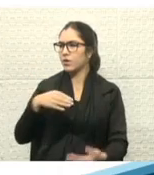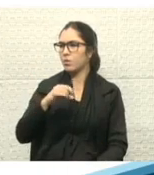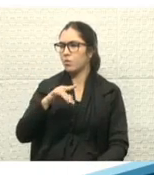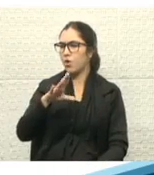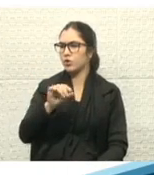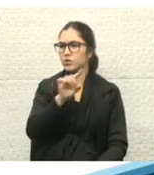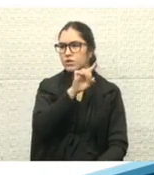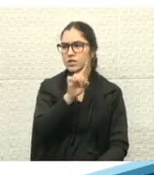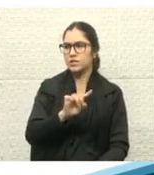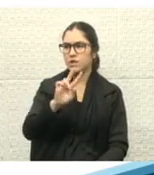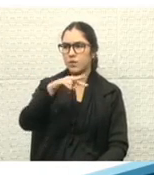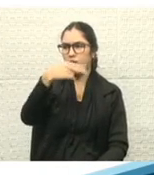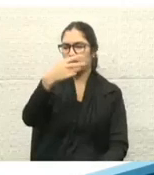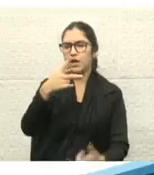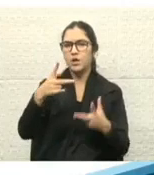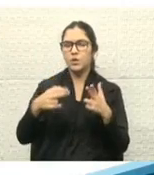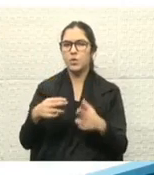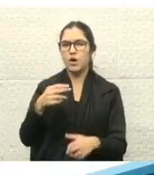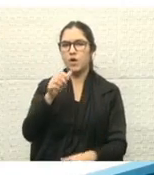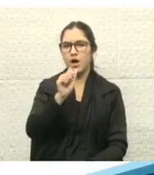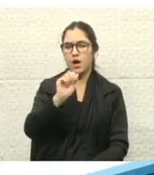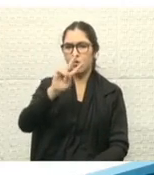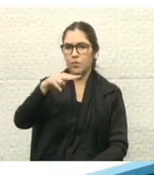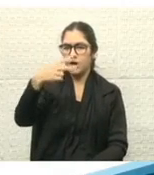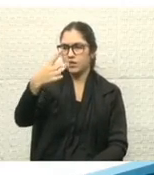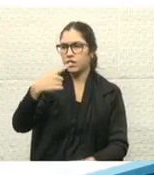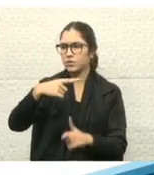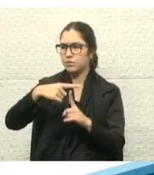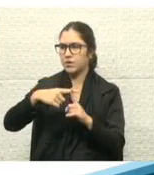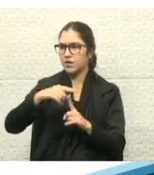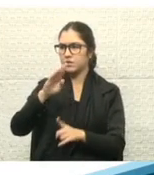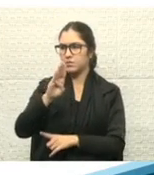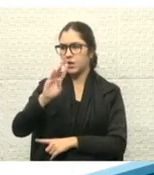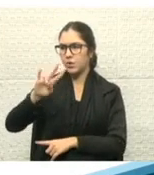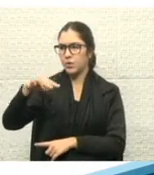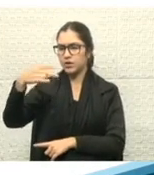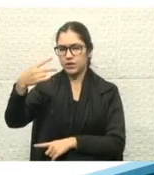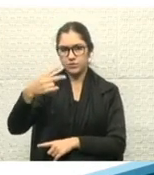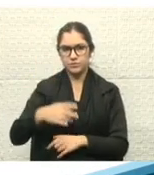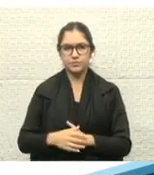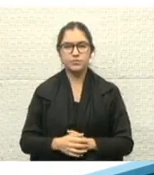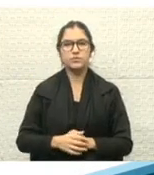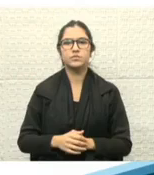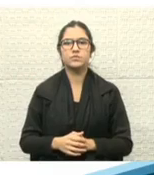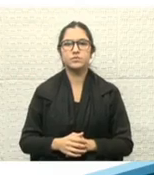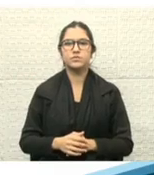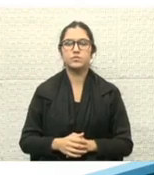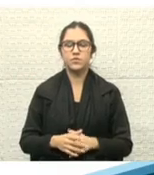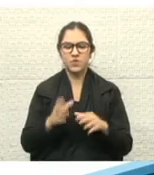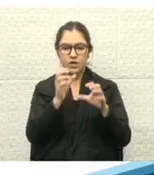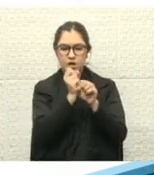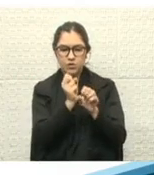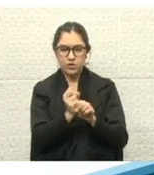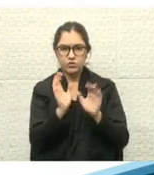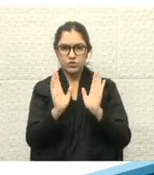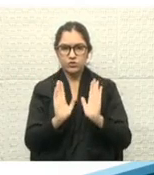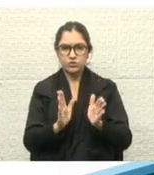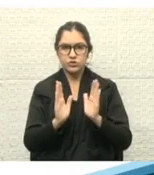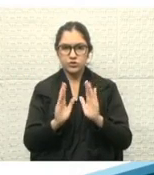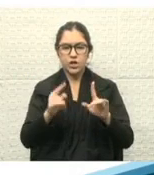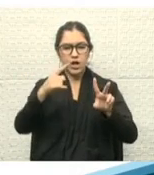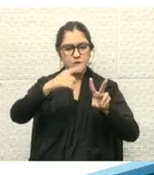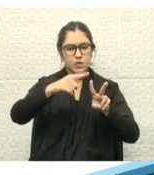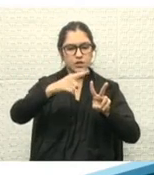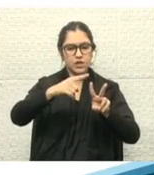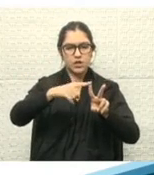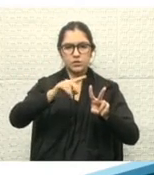de z ao quadrado é igual a ao quadrado mais b ao quadrado. Calculando a raiz quadrada em ambos